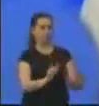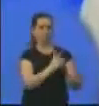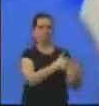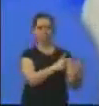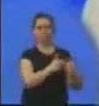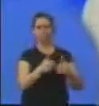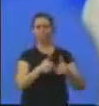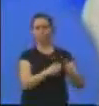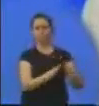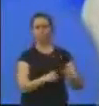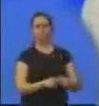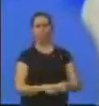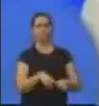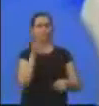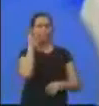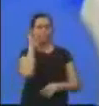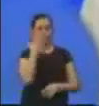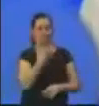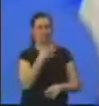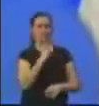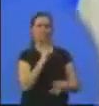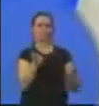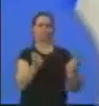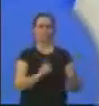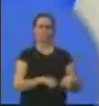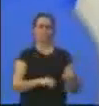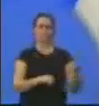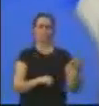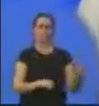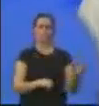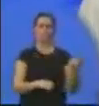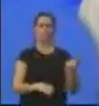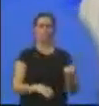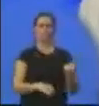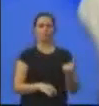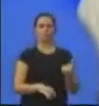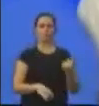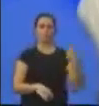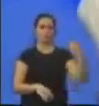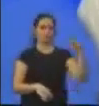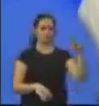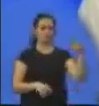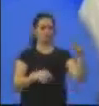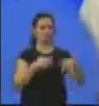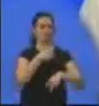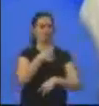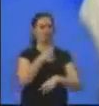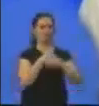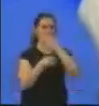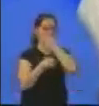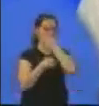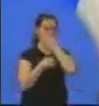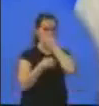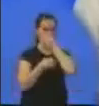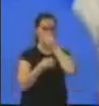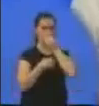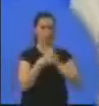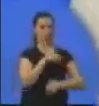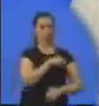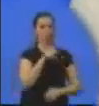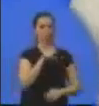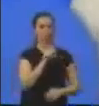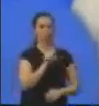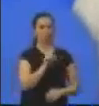problema? Eu posso utilizar alguns artifícios. Um é esse, que é equivalente a colocar o x